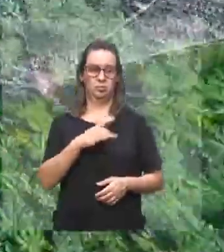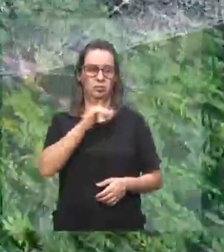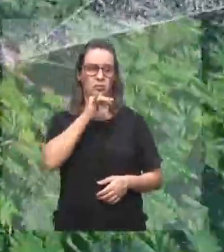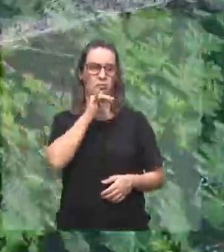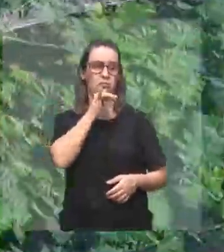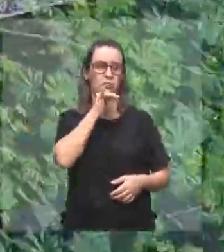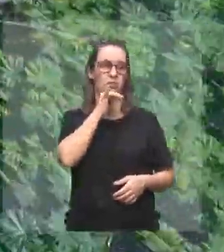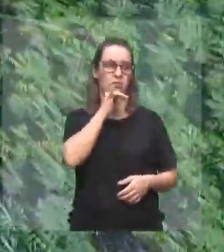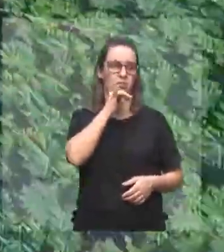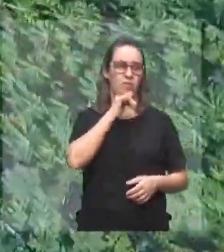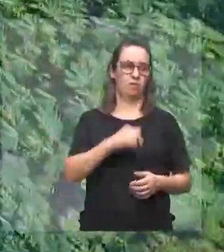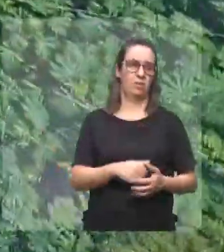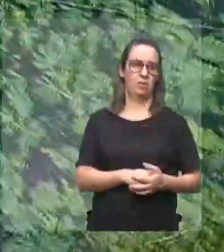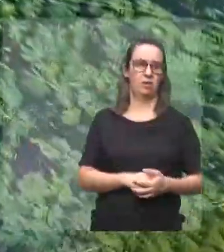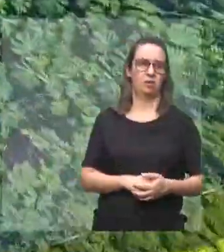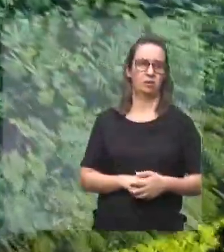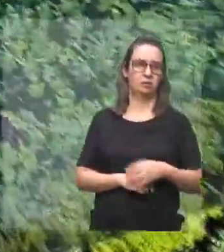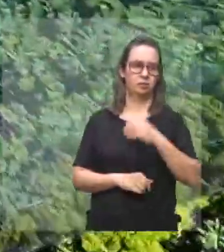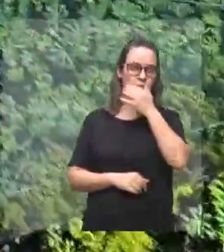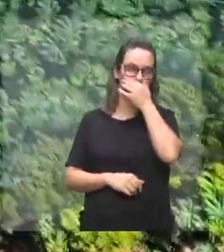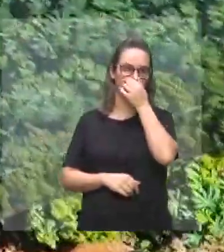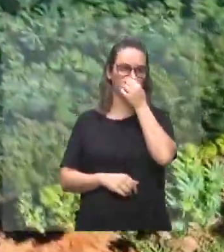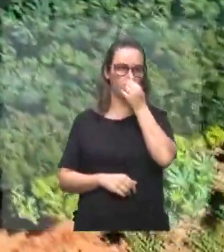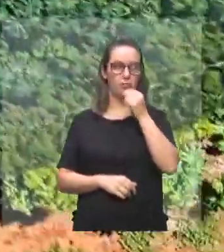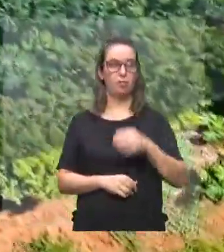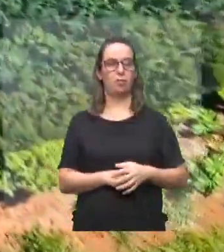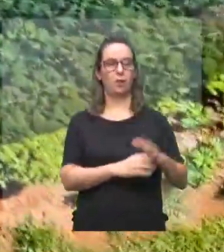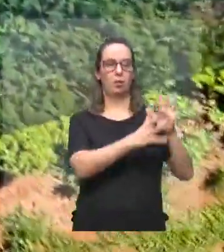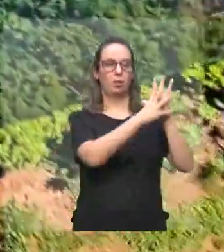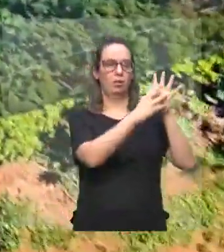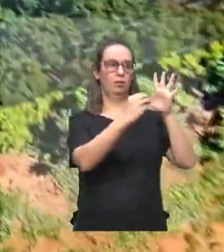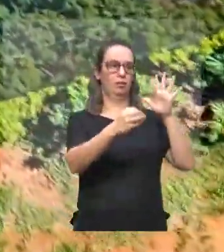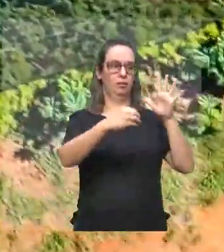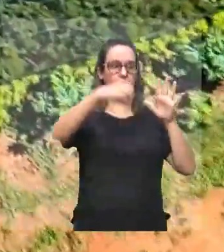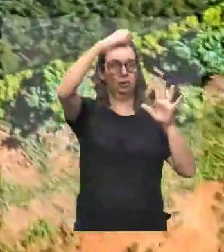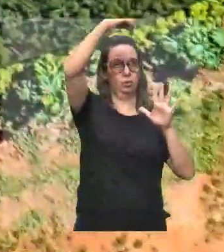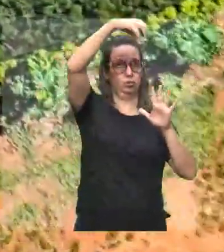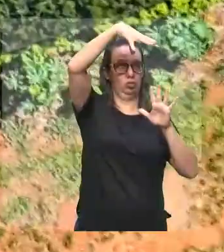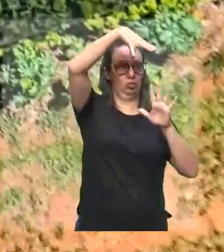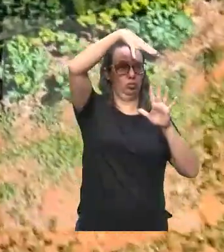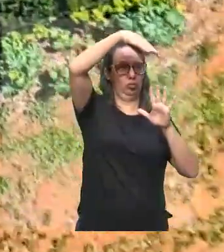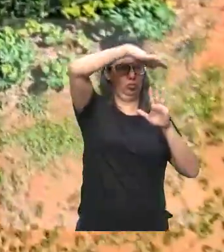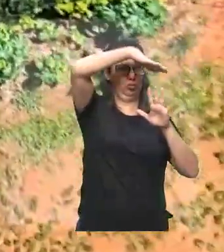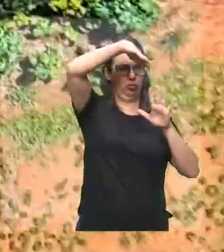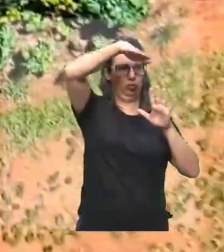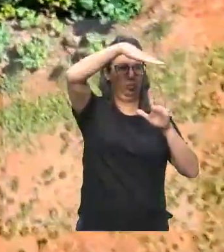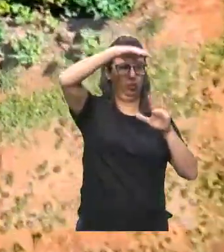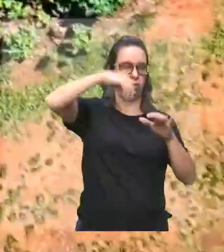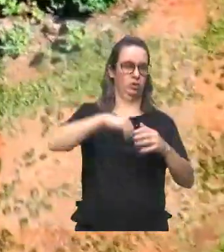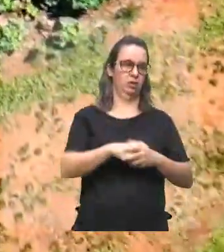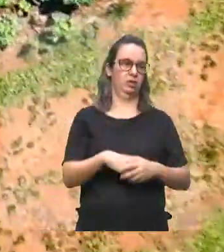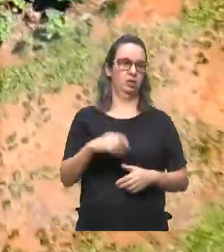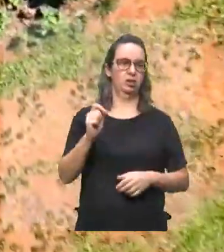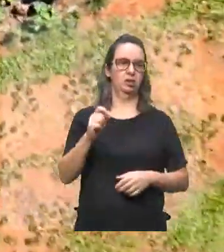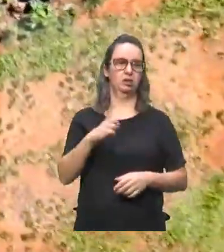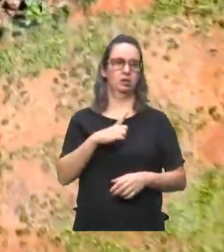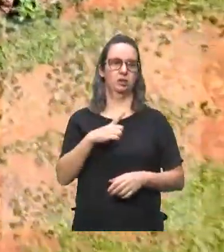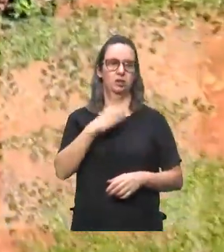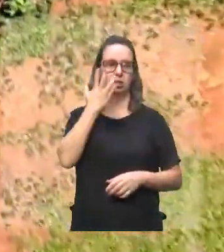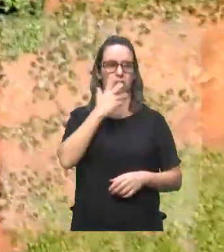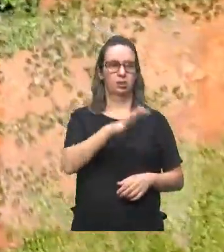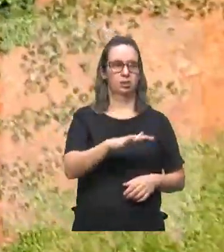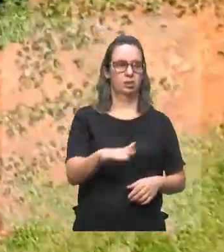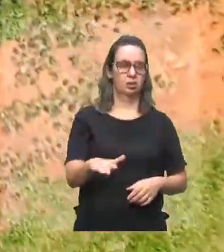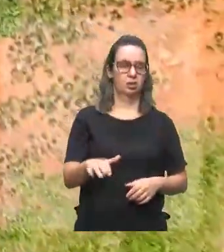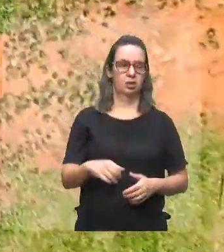as mamonas, aí uma imagem de cima das mamonas, que ali poderia as crianças aprender, porque o que, que você encontra